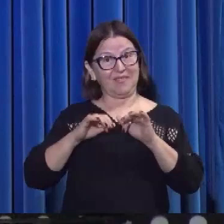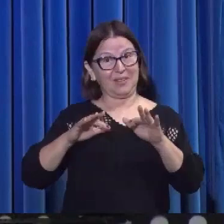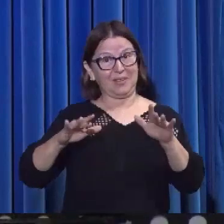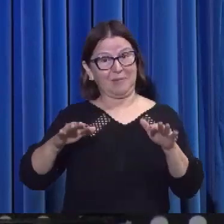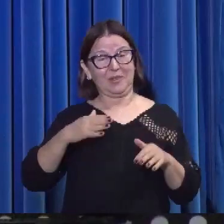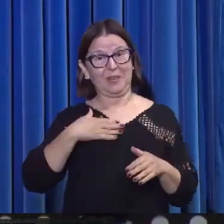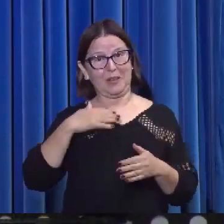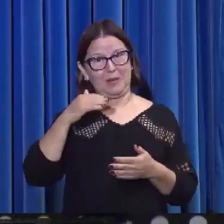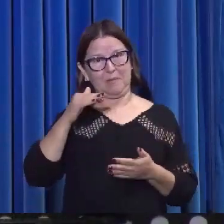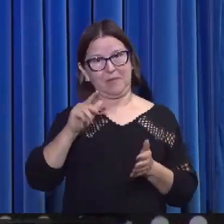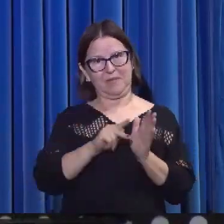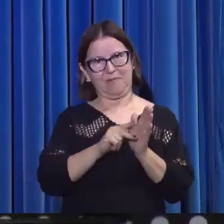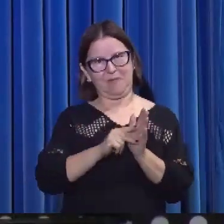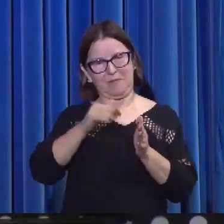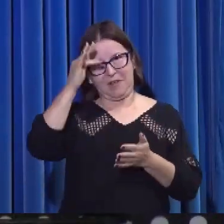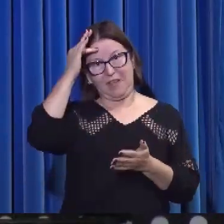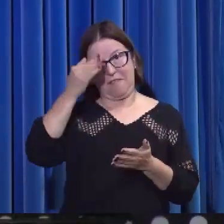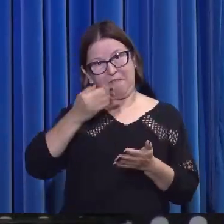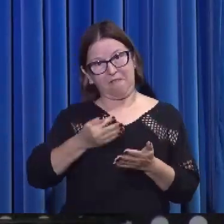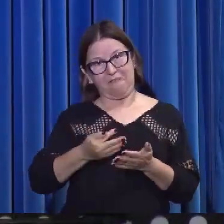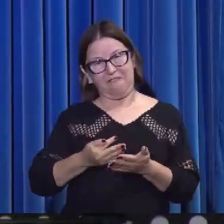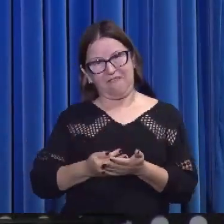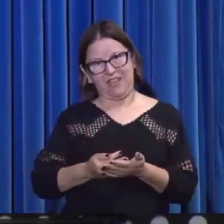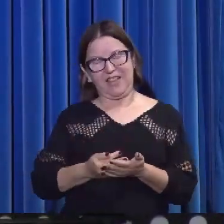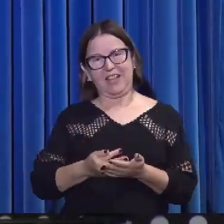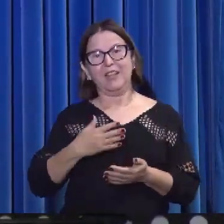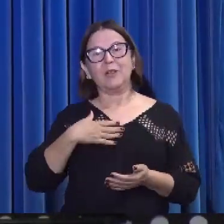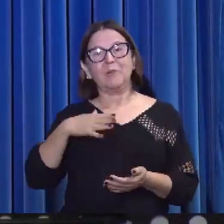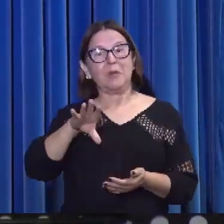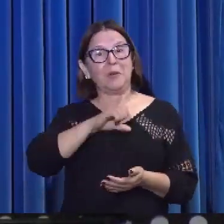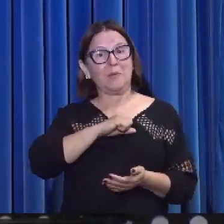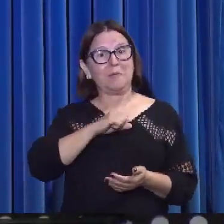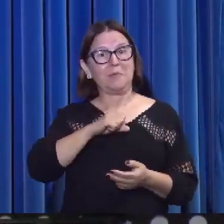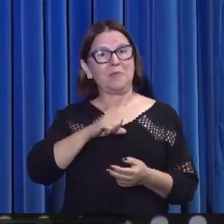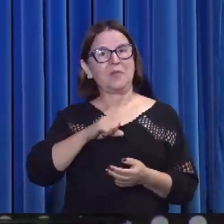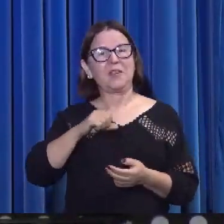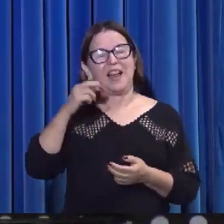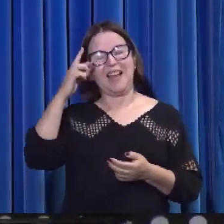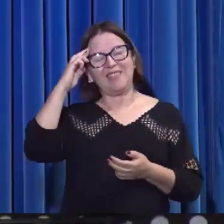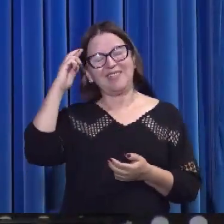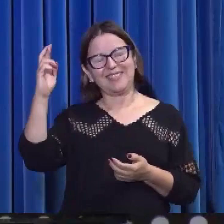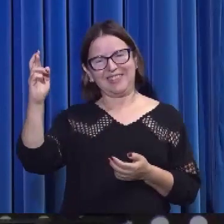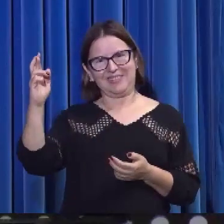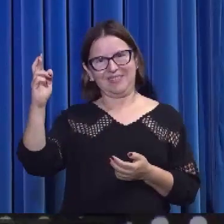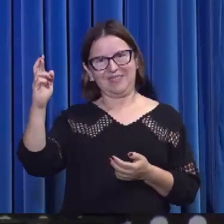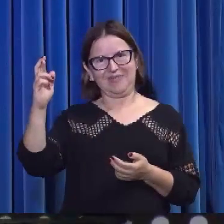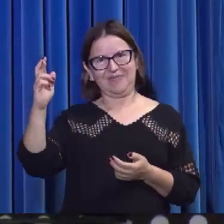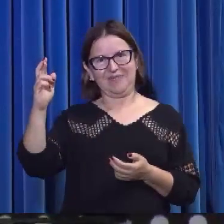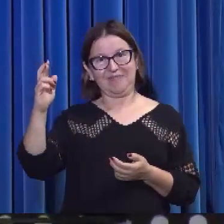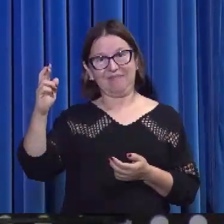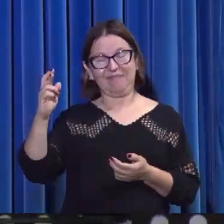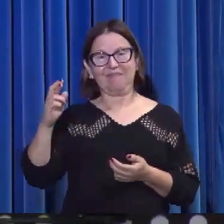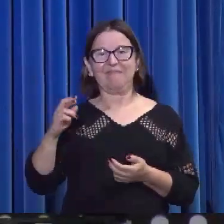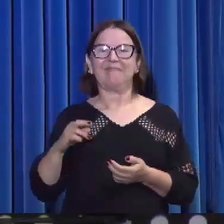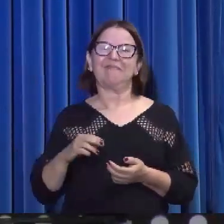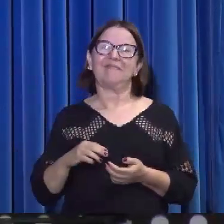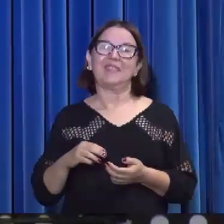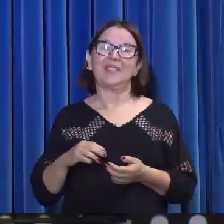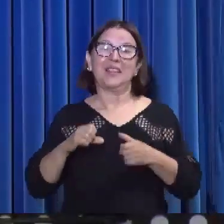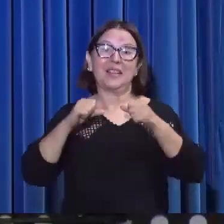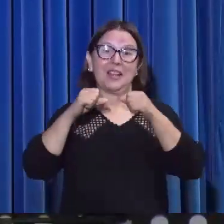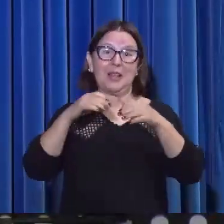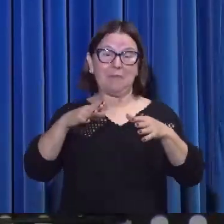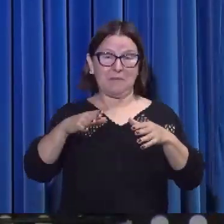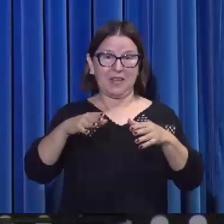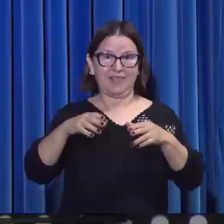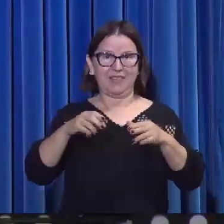esse amor que eu tenho ao Senhor não é fruto meu, é fruto do próprio Senhor colocando o amor dele